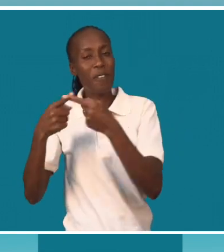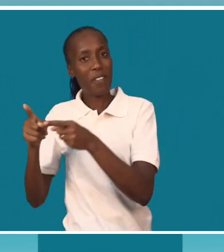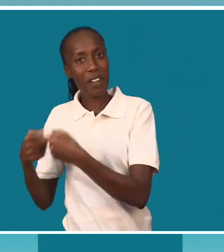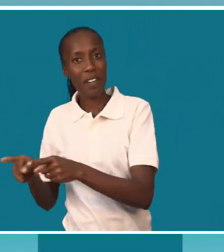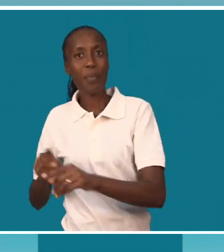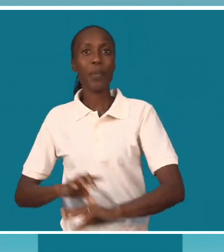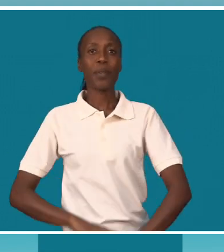soldadura.